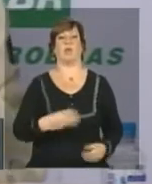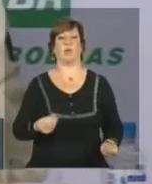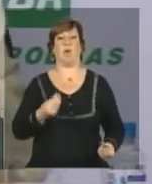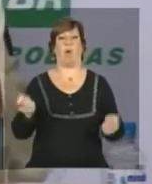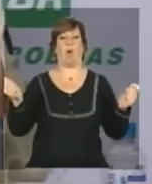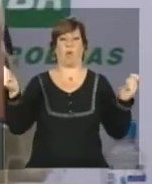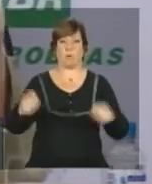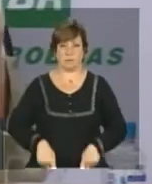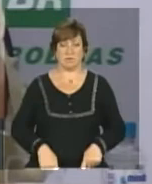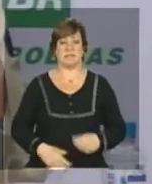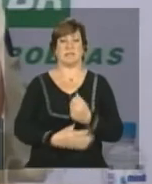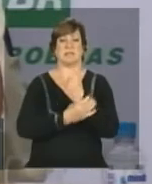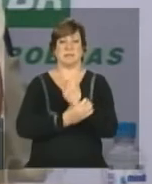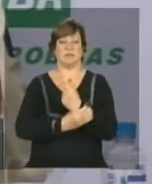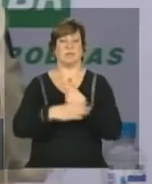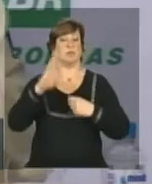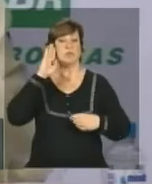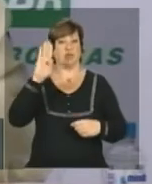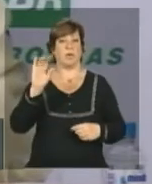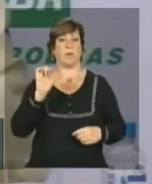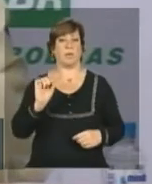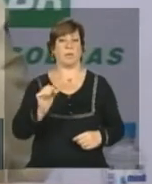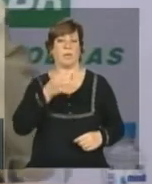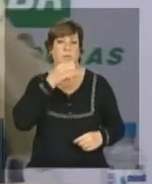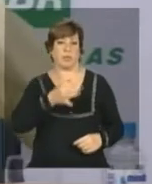condições de segurança do ponto de vista que